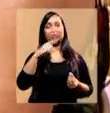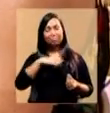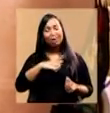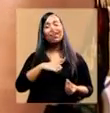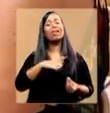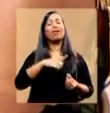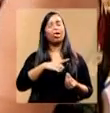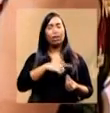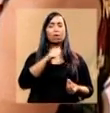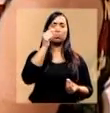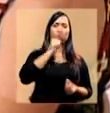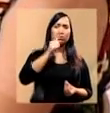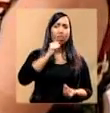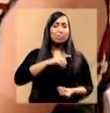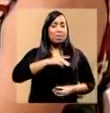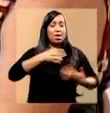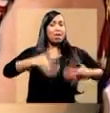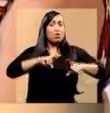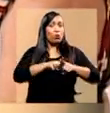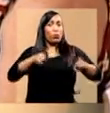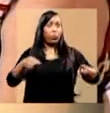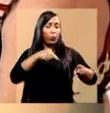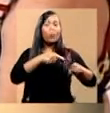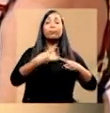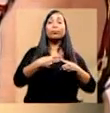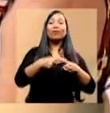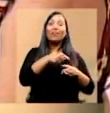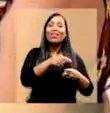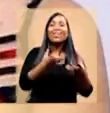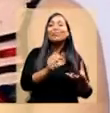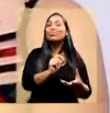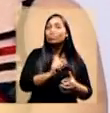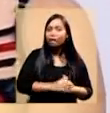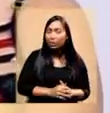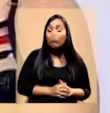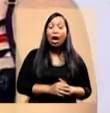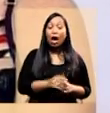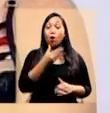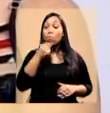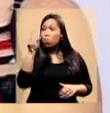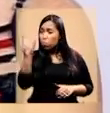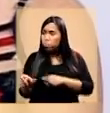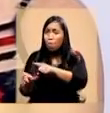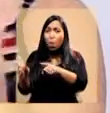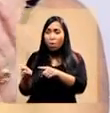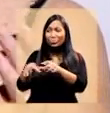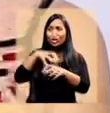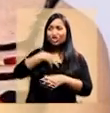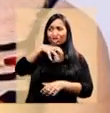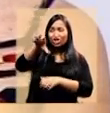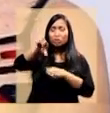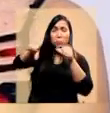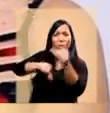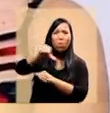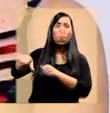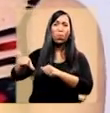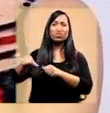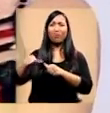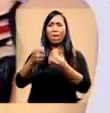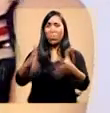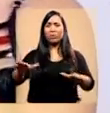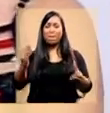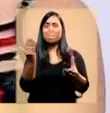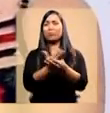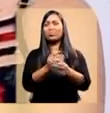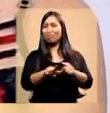resistem, né? Temendo o fim de um relacionamento, porque elas querem, na verdade, que o companheiro mude de comportamento. Nem sempre querem